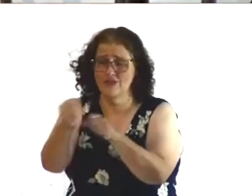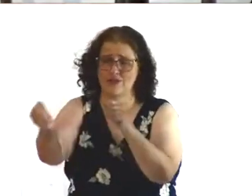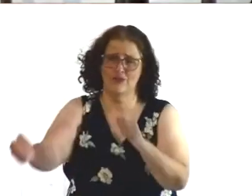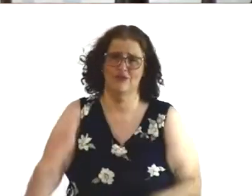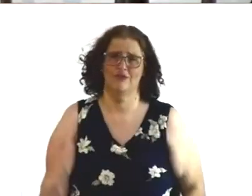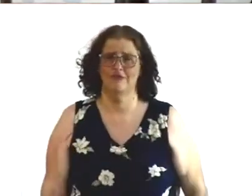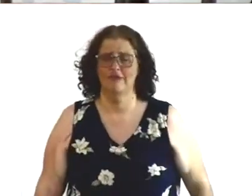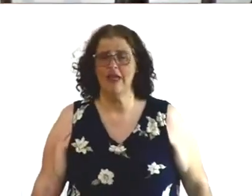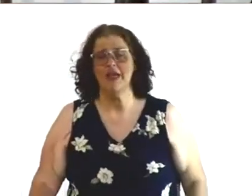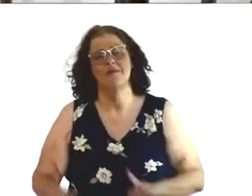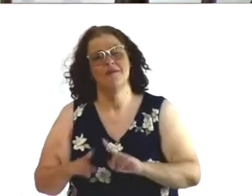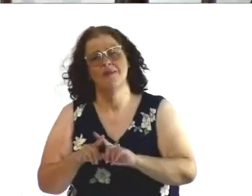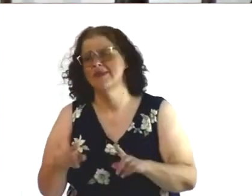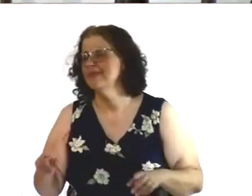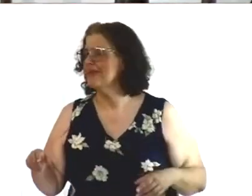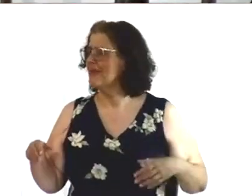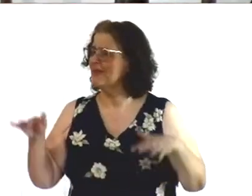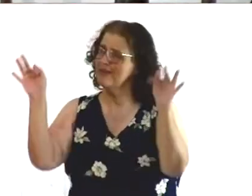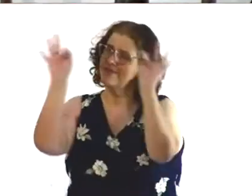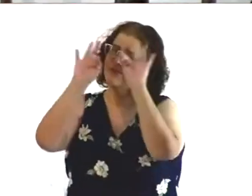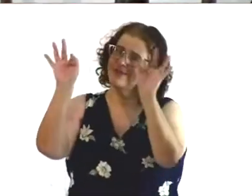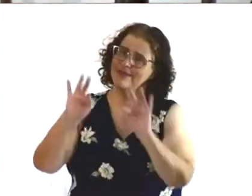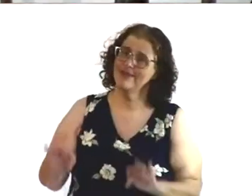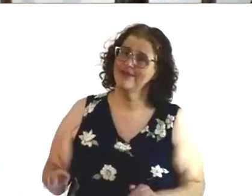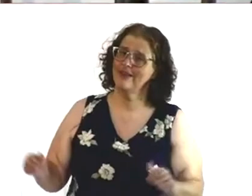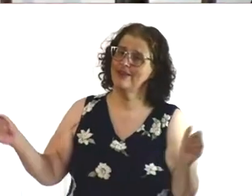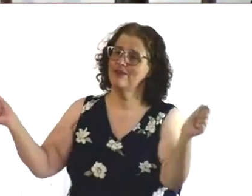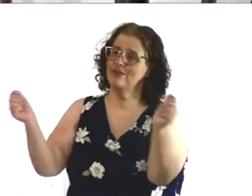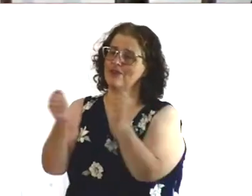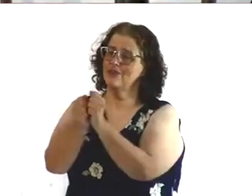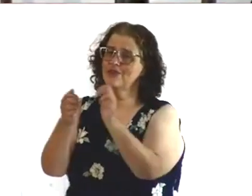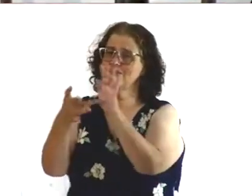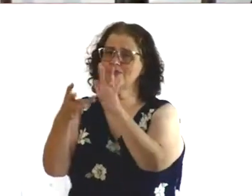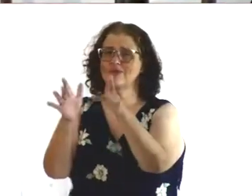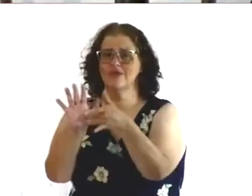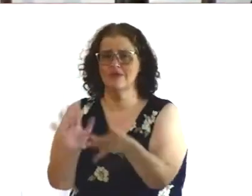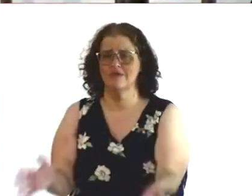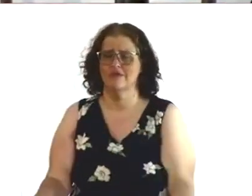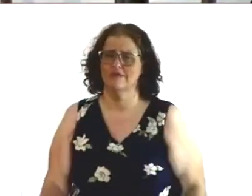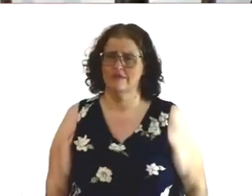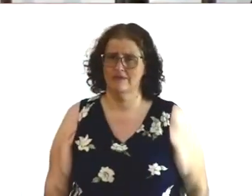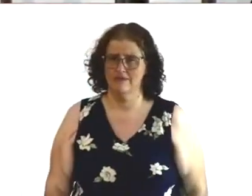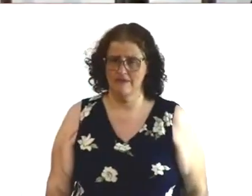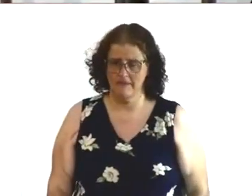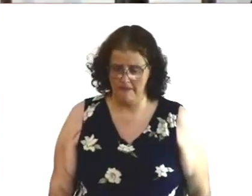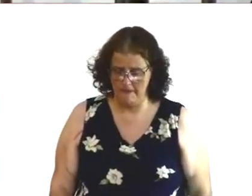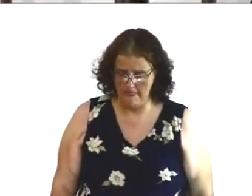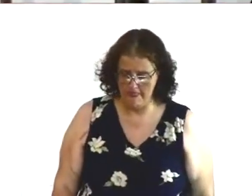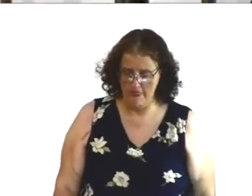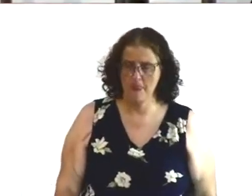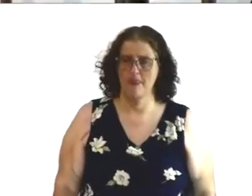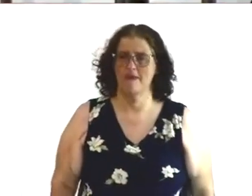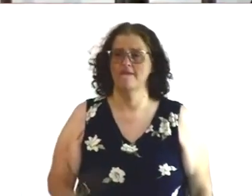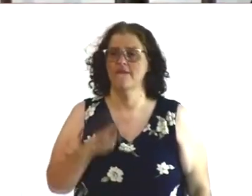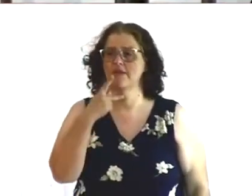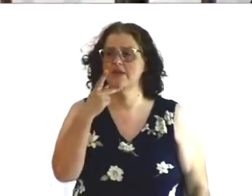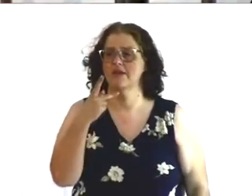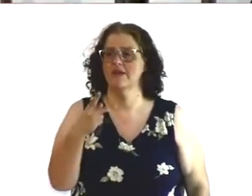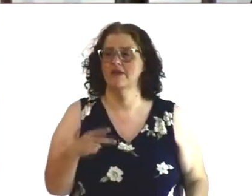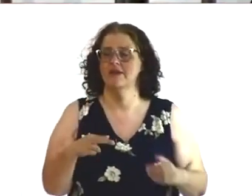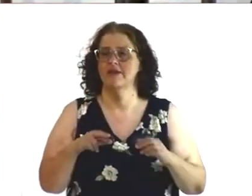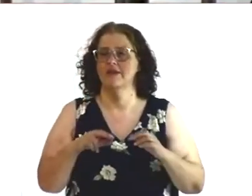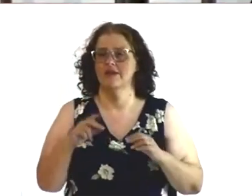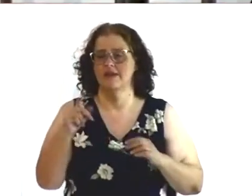Ele. Porque isso fará com que nós comemoremos esse Natal de maneira diferente. Pelo menos de maneira diferente do que temos